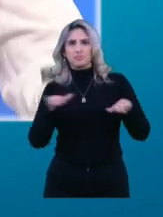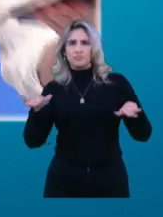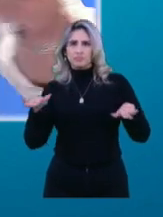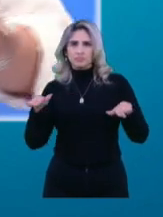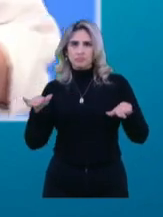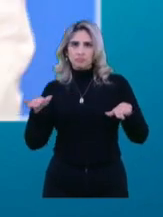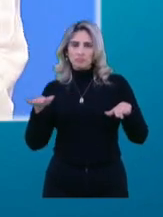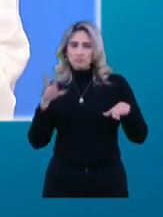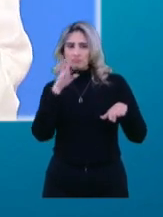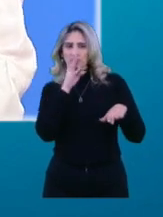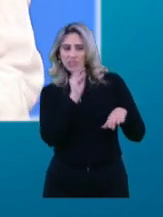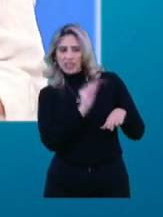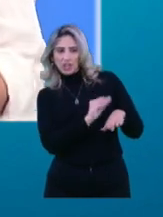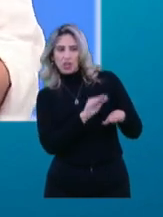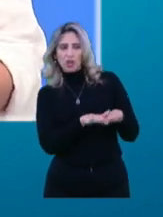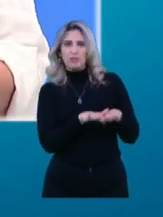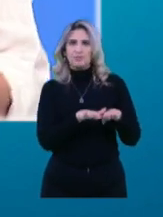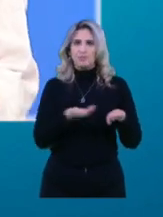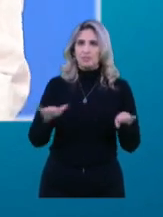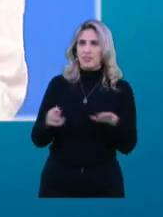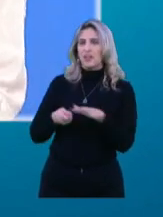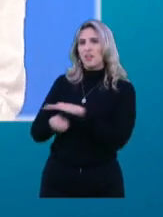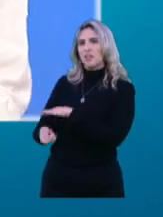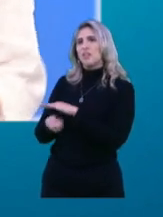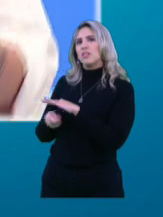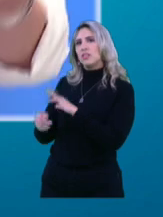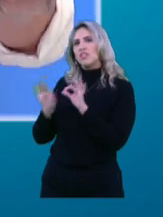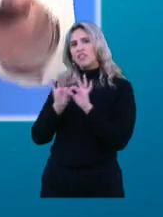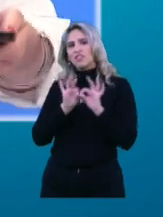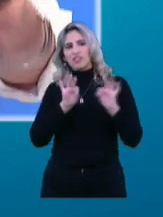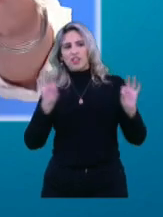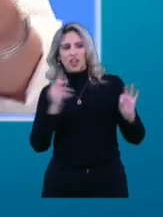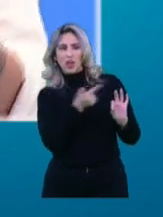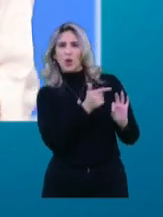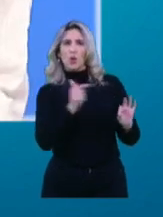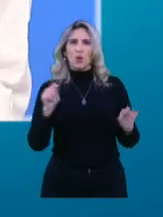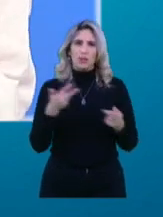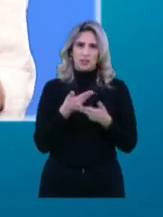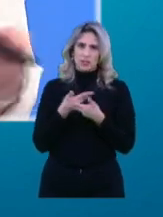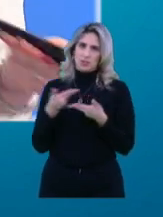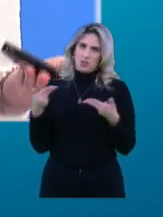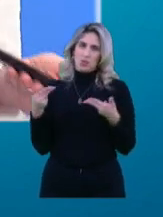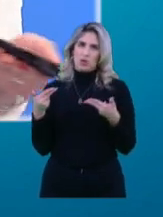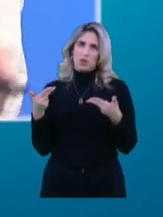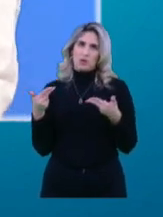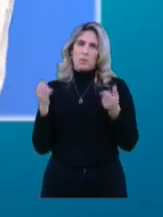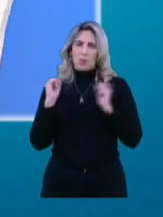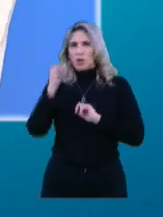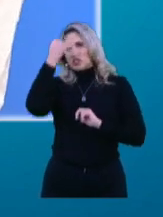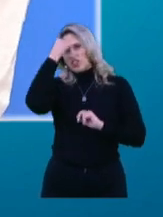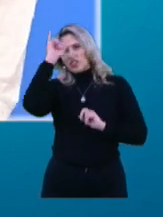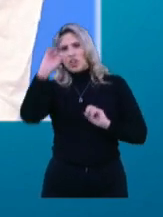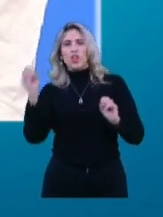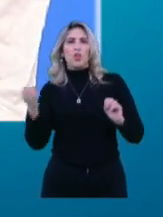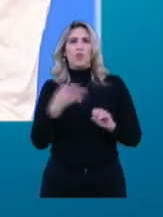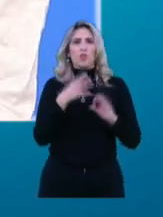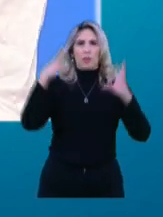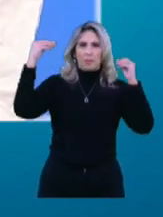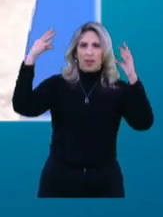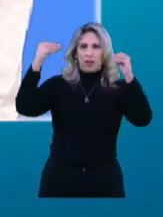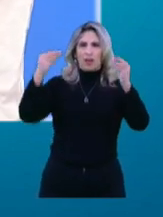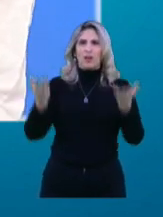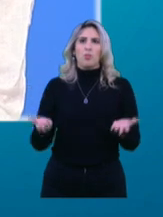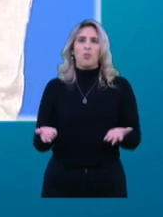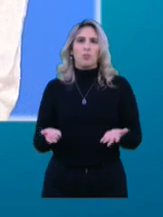mão disso para investir por exemplo em aterramento de fio e outras medidas que podem e evitar novos apagões